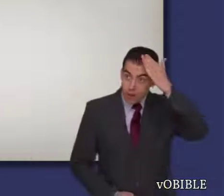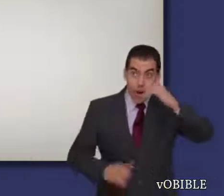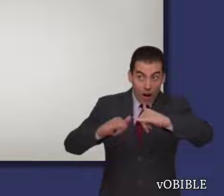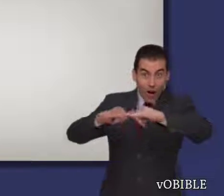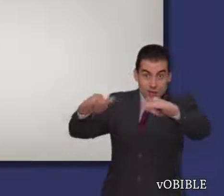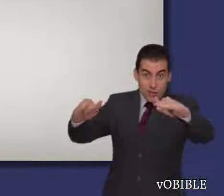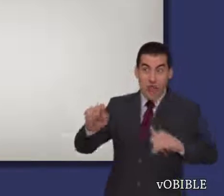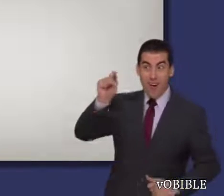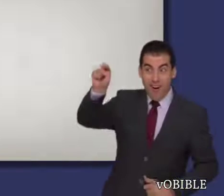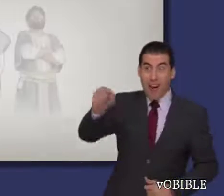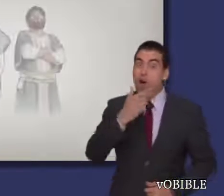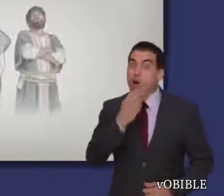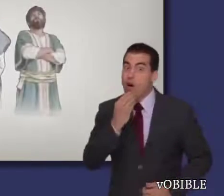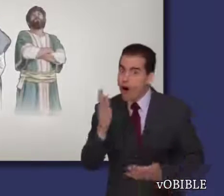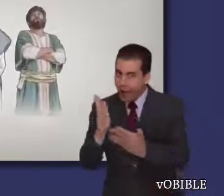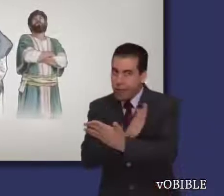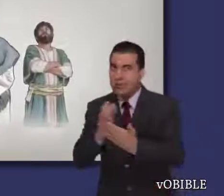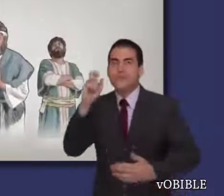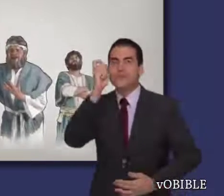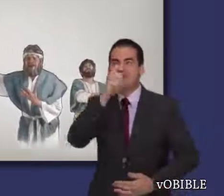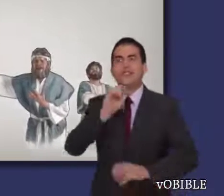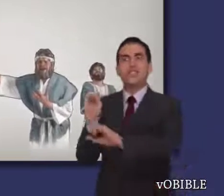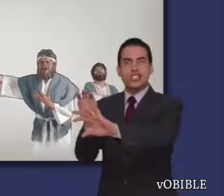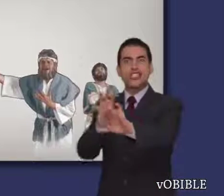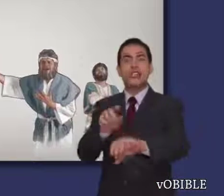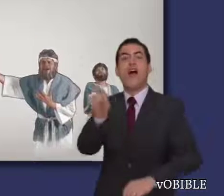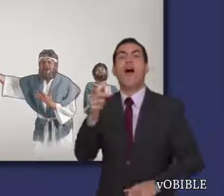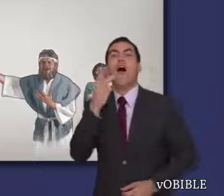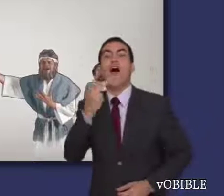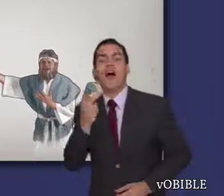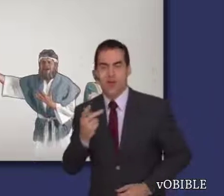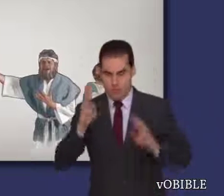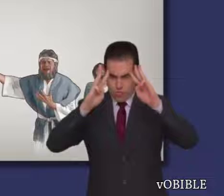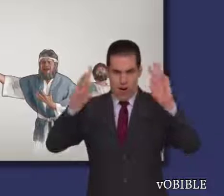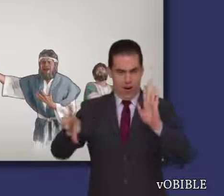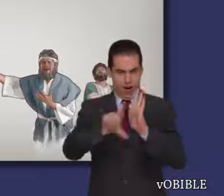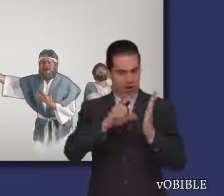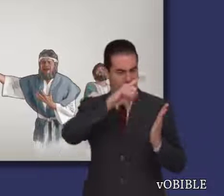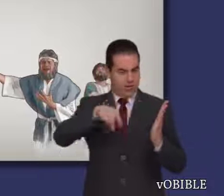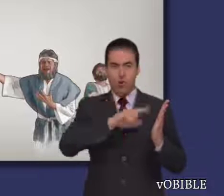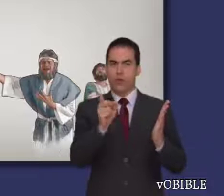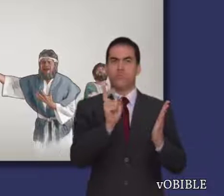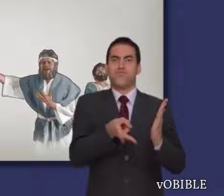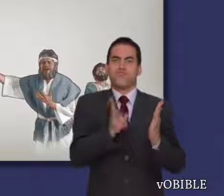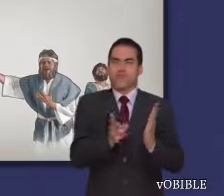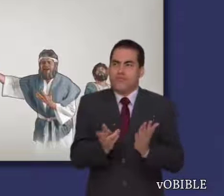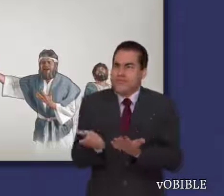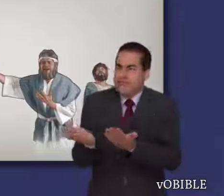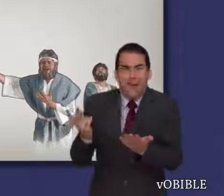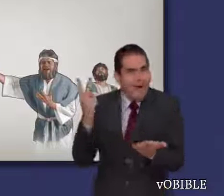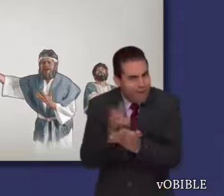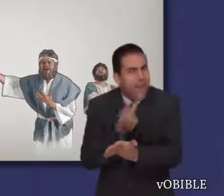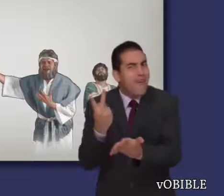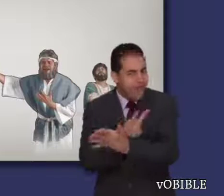Alguns estavam ensinando que os cristãos precisavam seguir a lei mosaica. Por isso, Paulo usou essa carta para desmentir aqueles